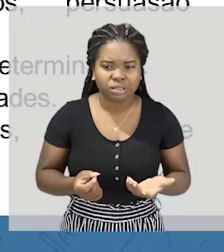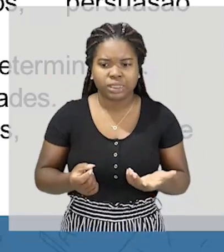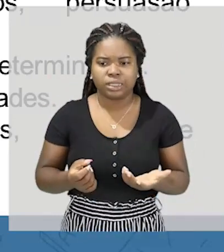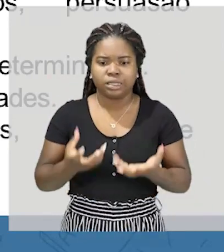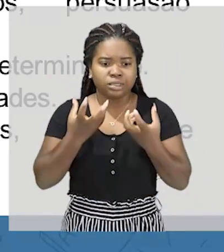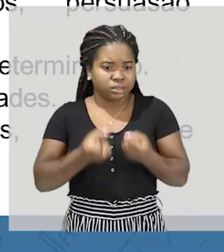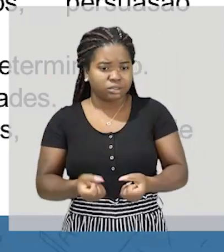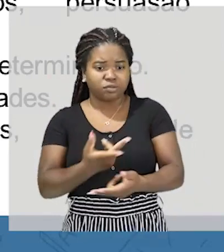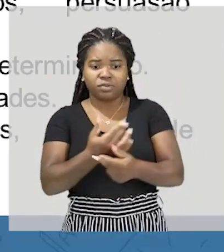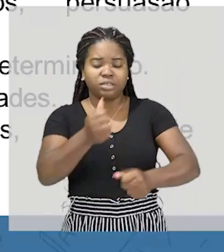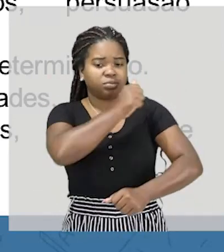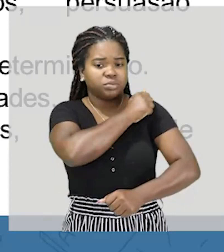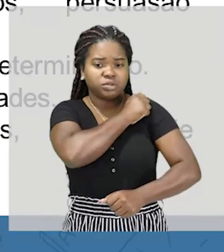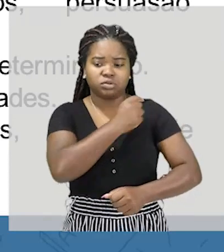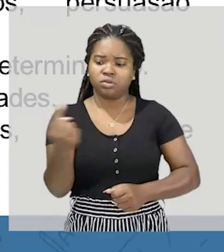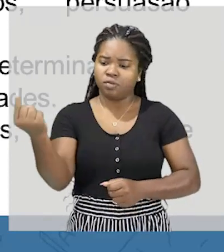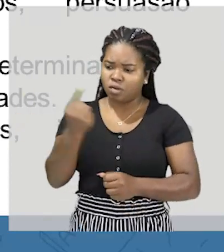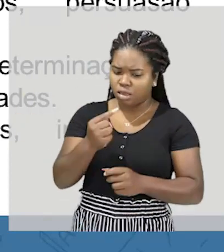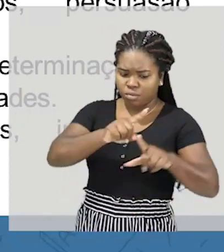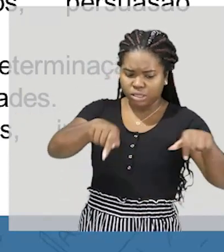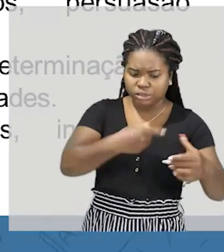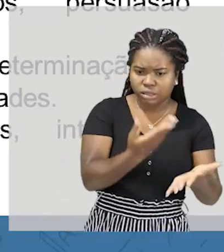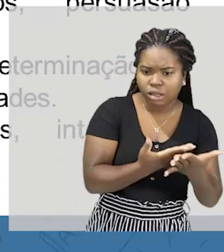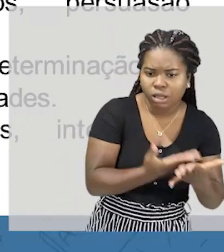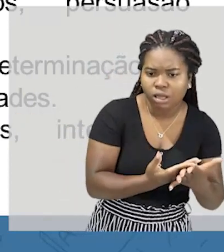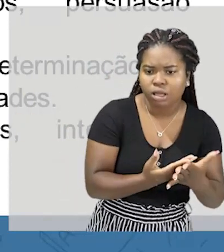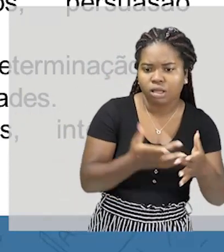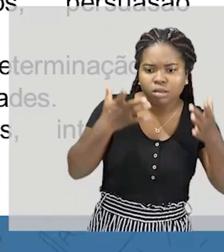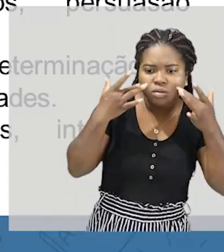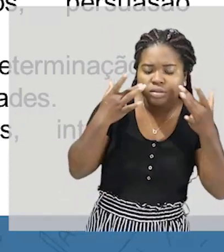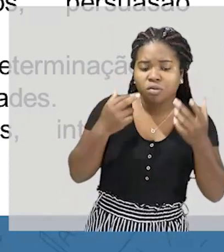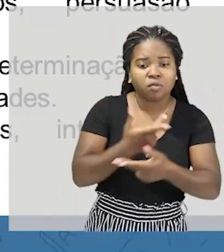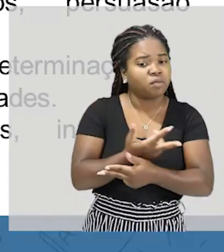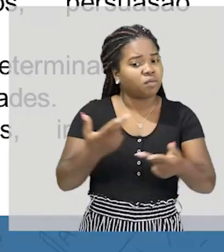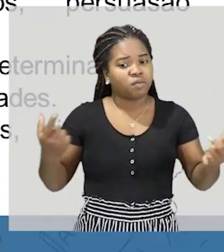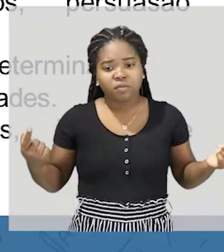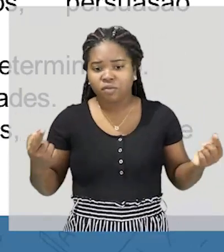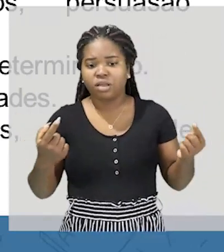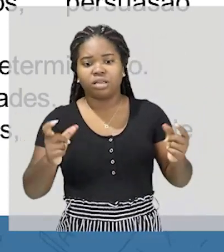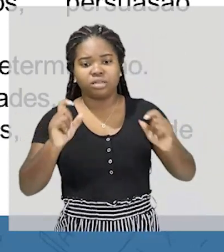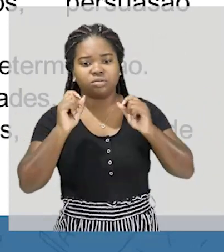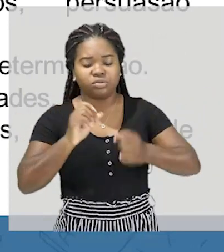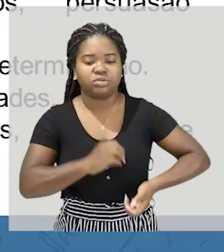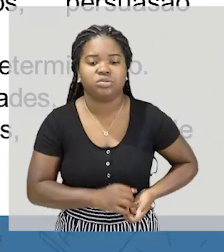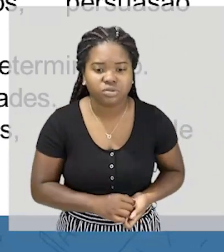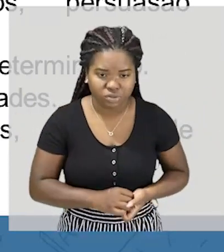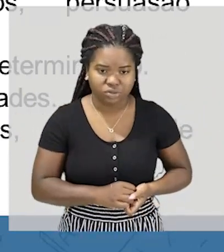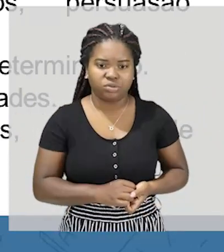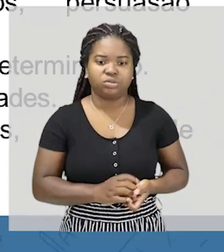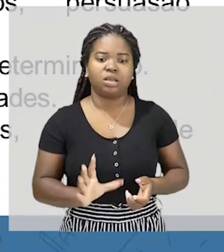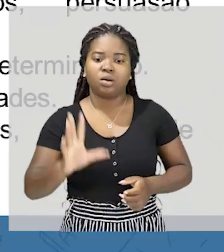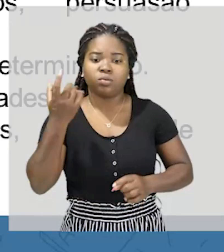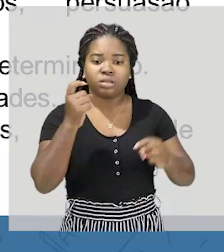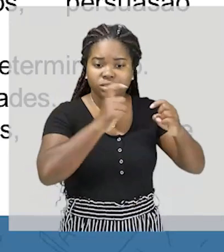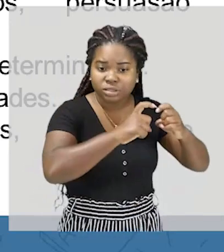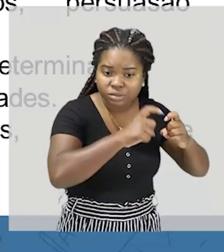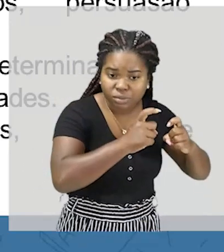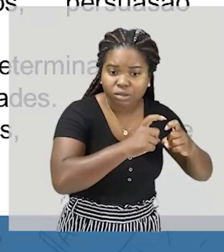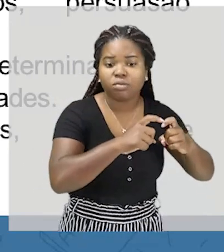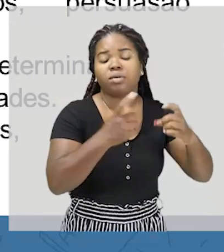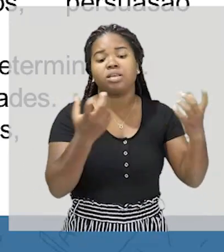que tem vindo para as aulas de teatro com laudos médicos em função de terapias, necessidade